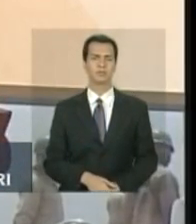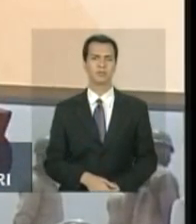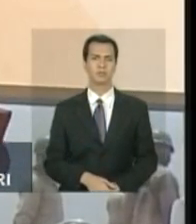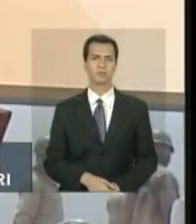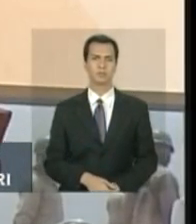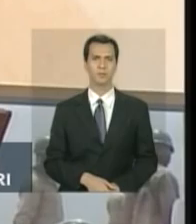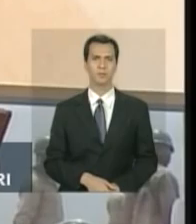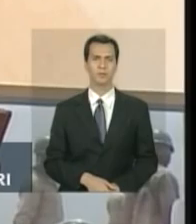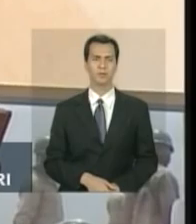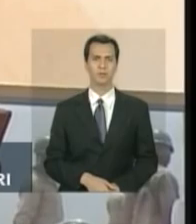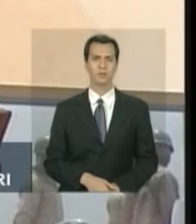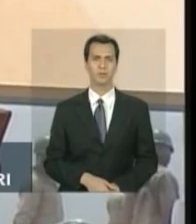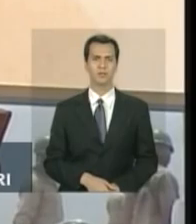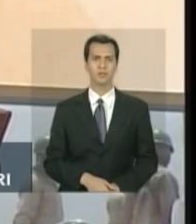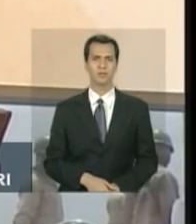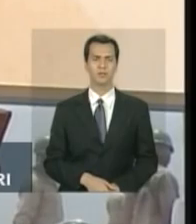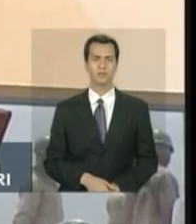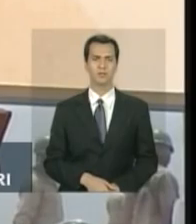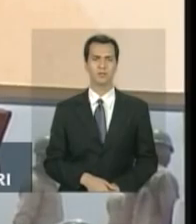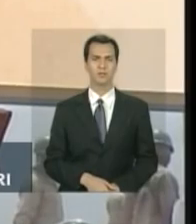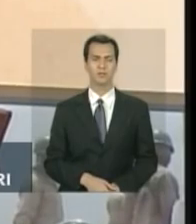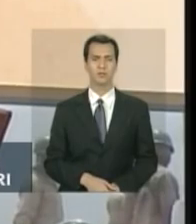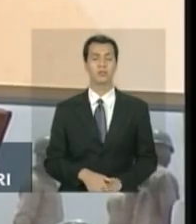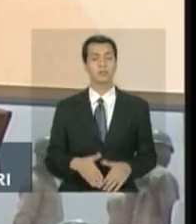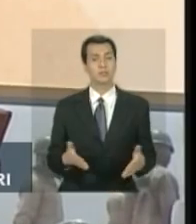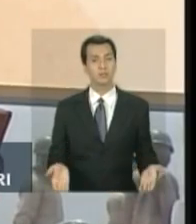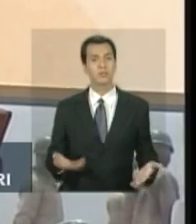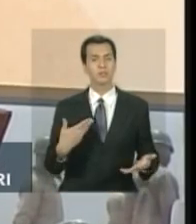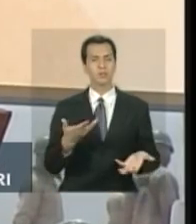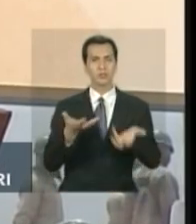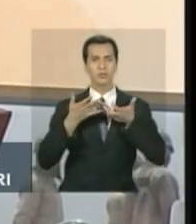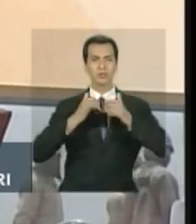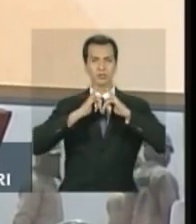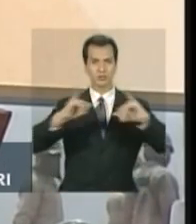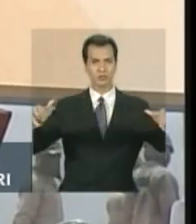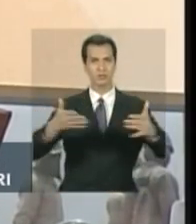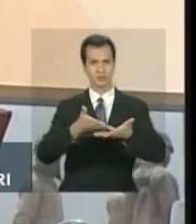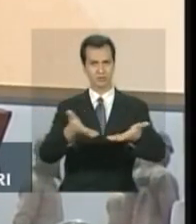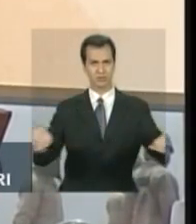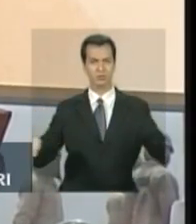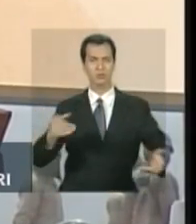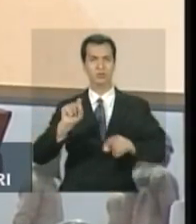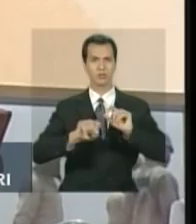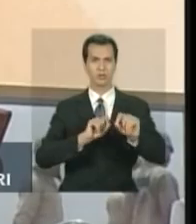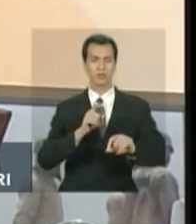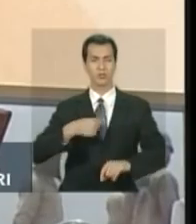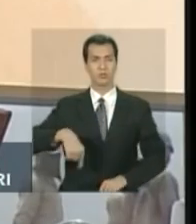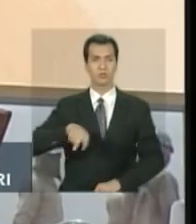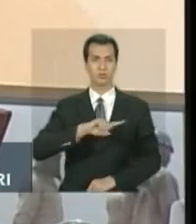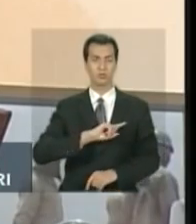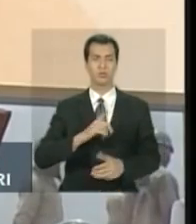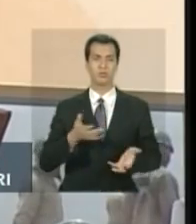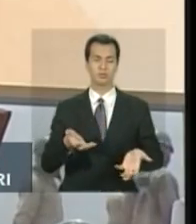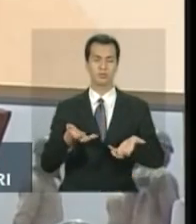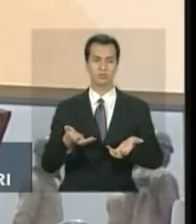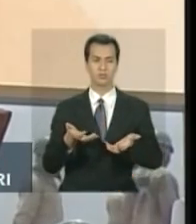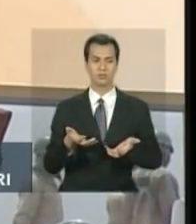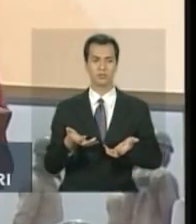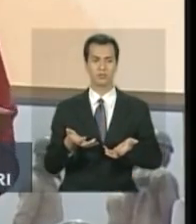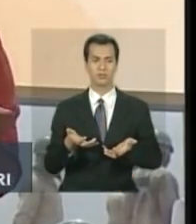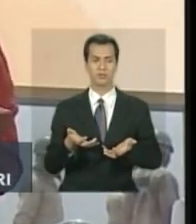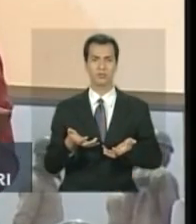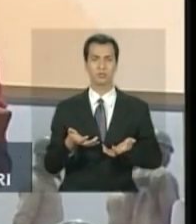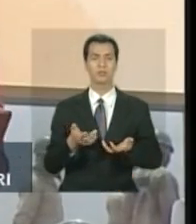Assim, eu quero dizer para vocês o seguinte: quando a gente tem de prevenir, através